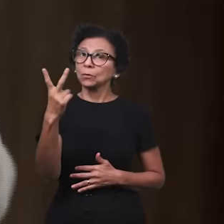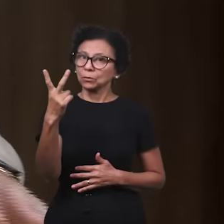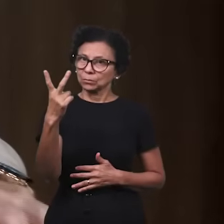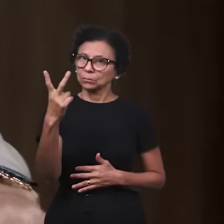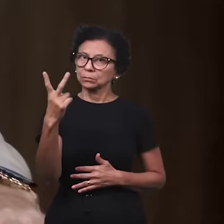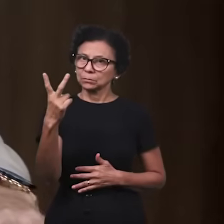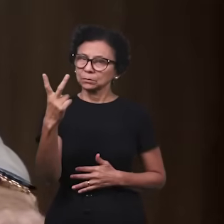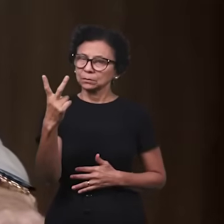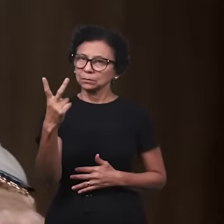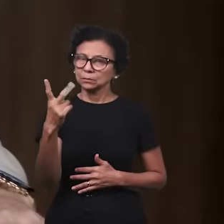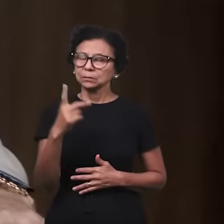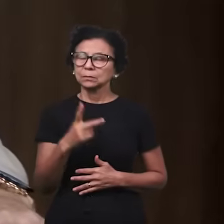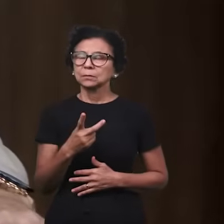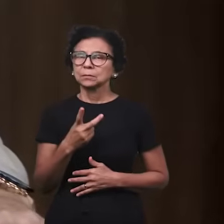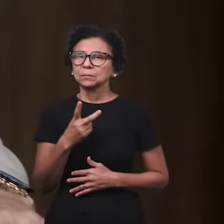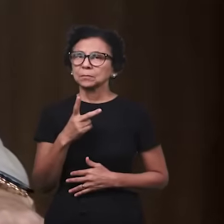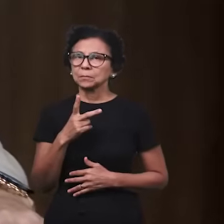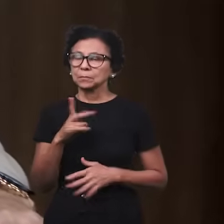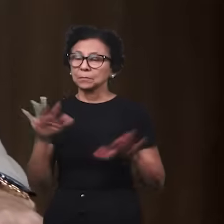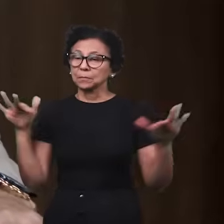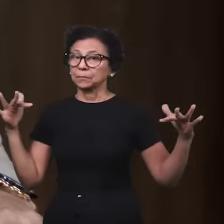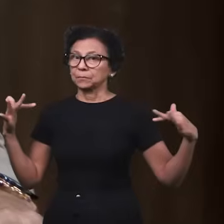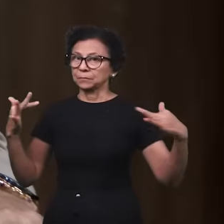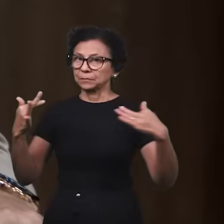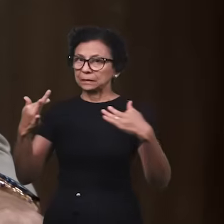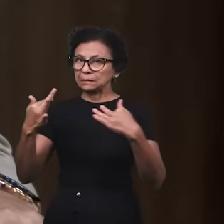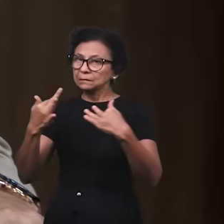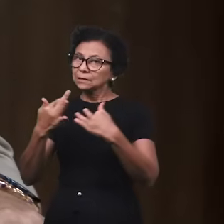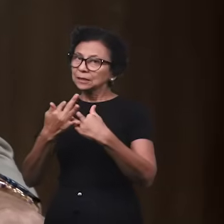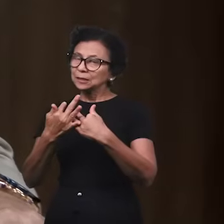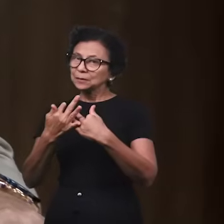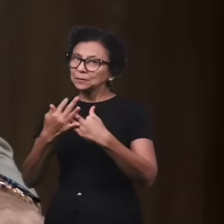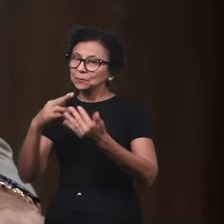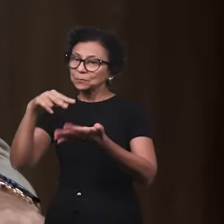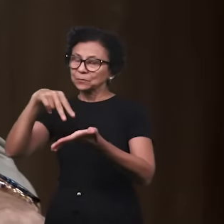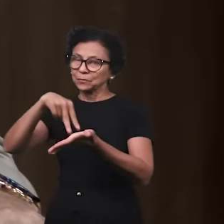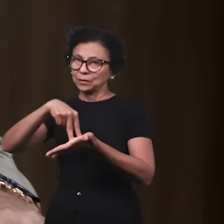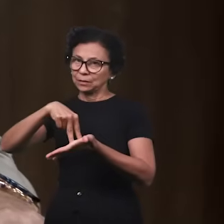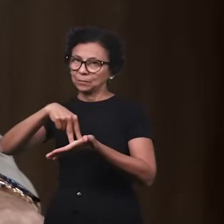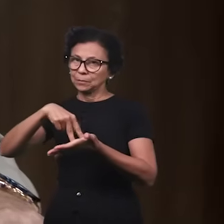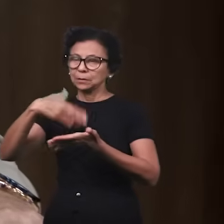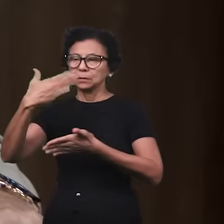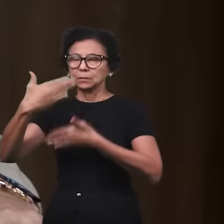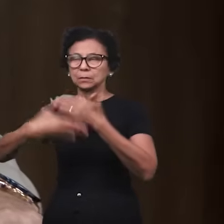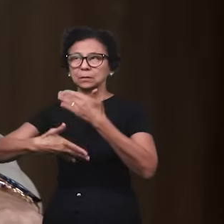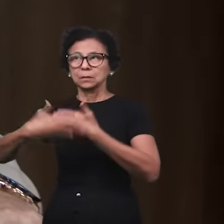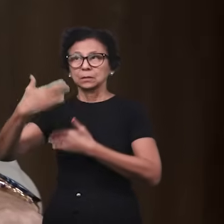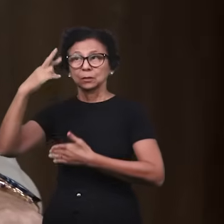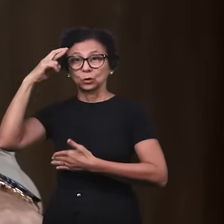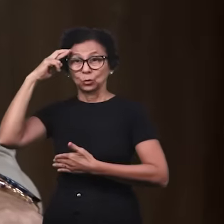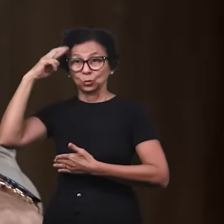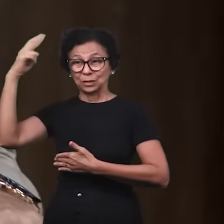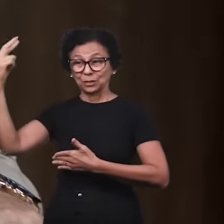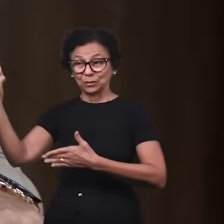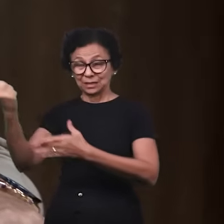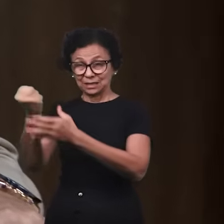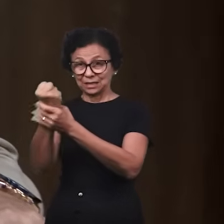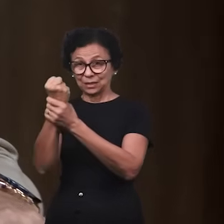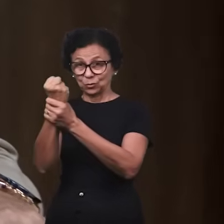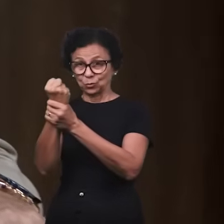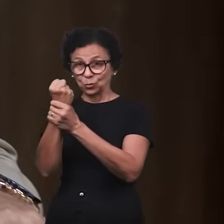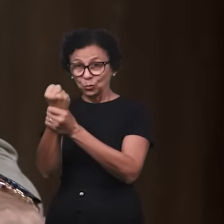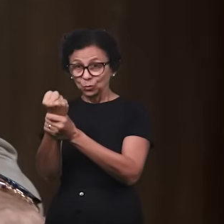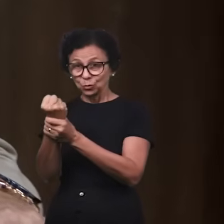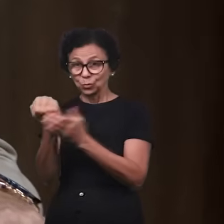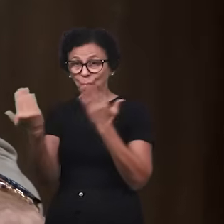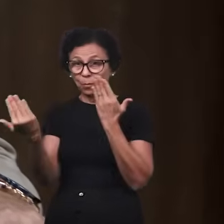valiosa. Agora, a família que está construída, edificada na presença desses muros de